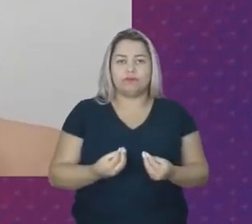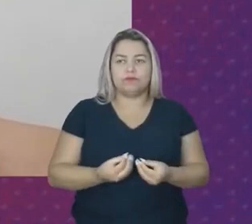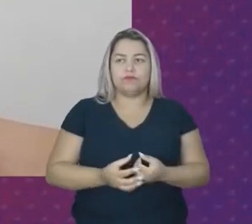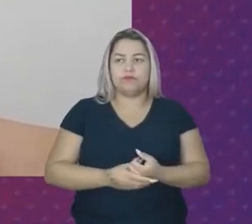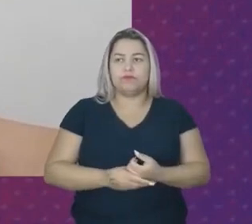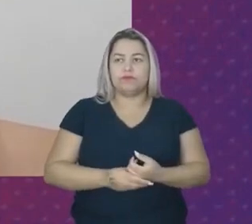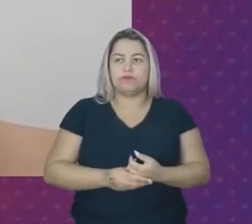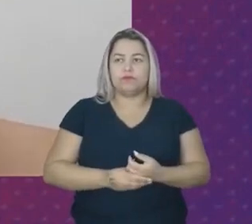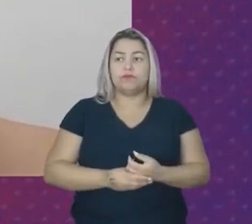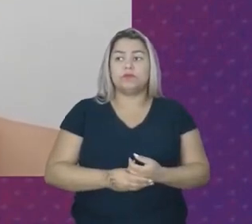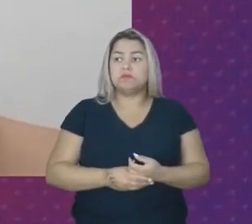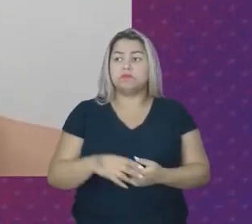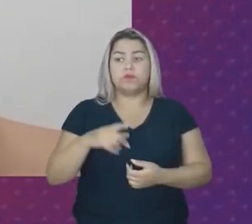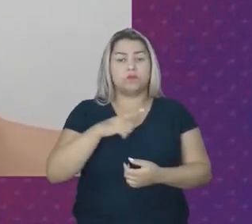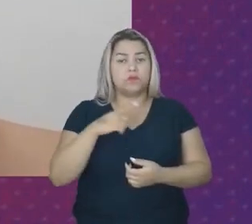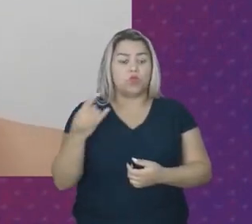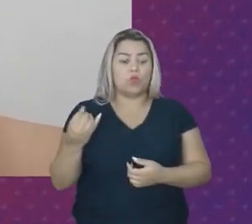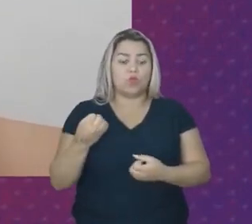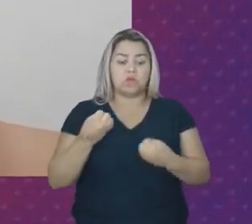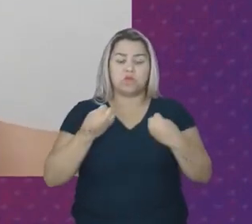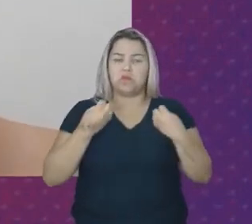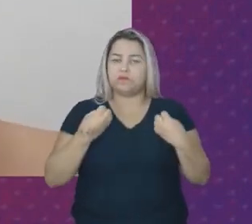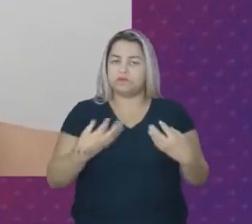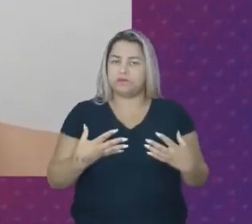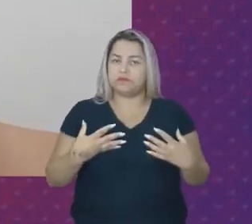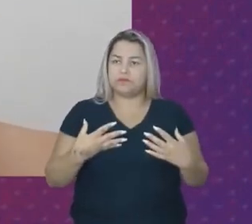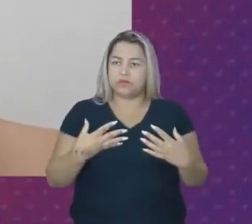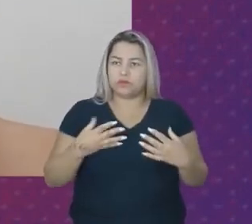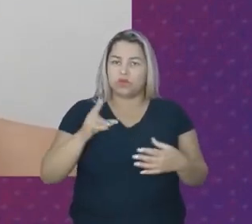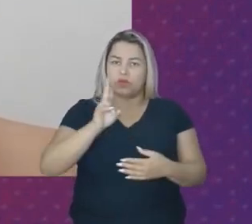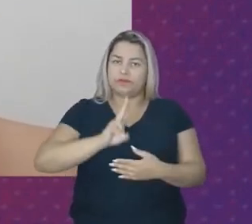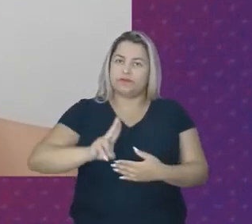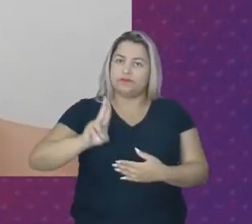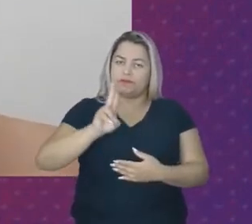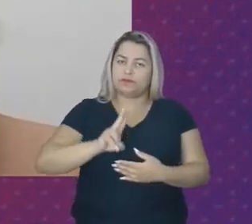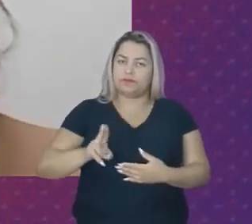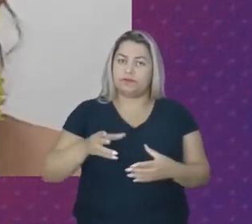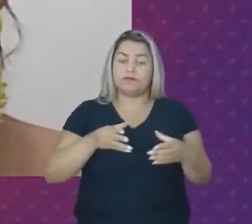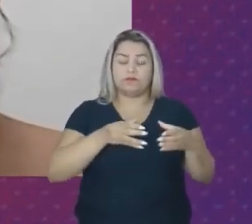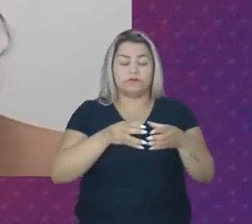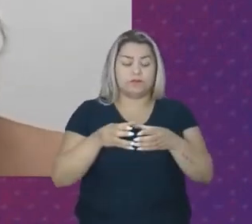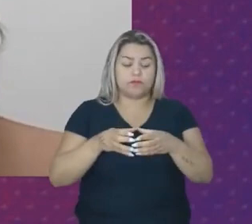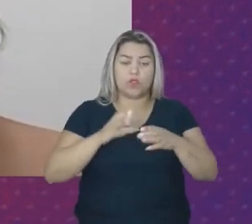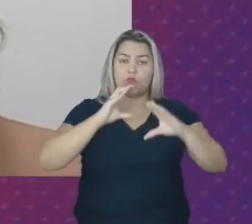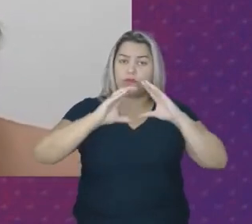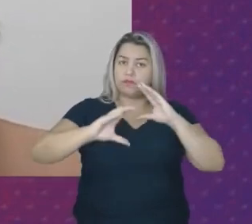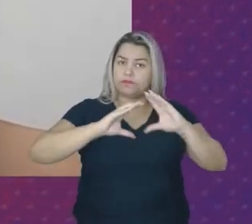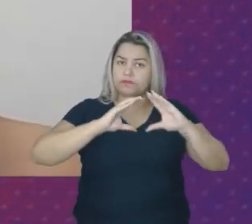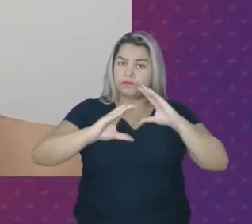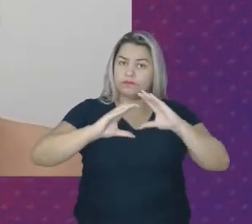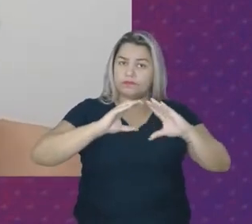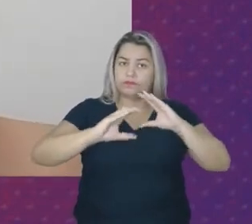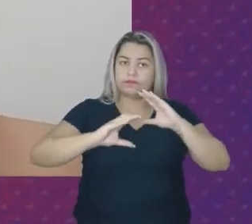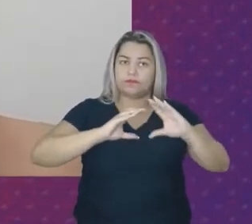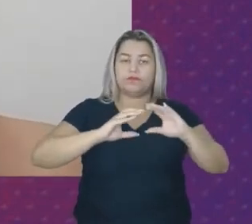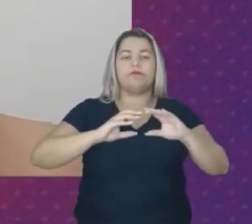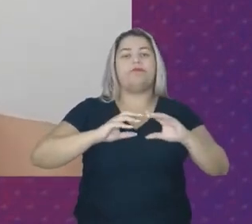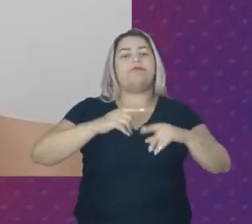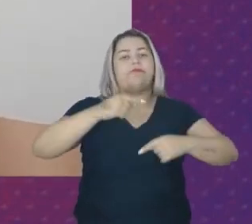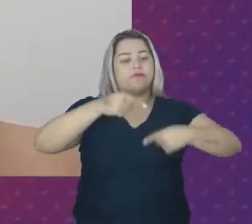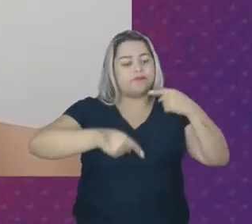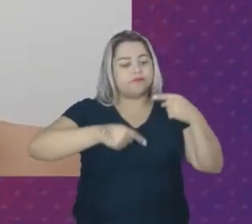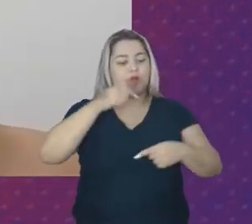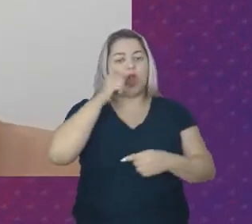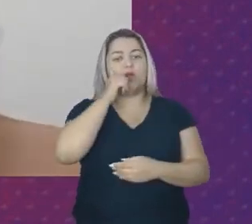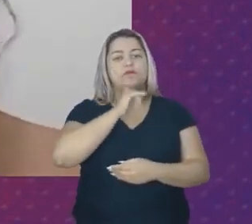Acho que um perfil muito bom para o uso desse tipo de arquétipo na comunicação política são de mulheres,